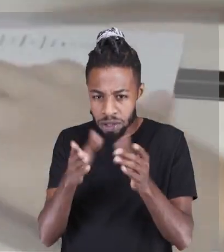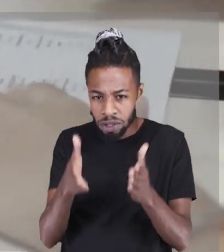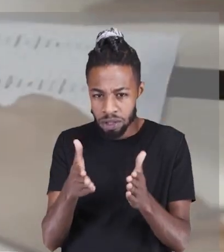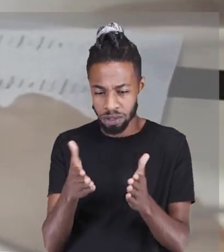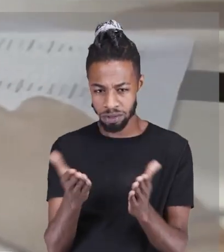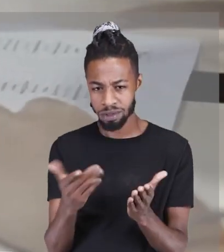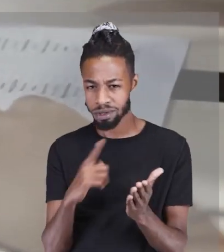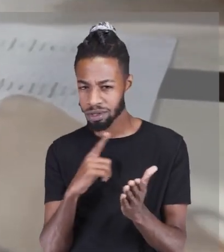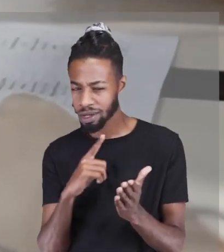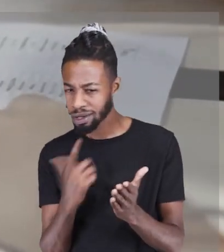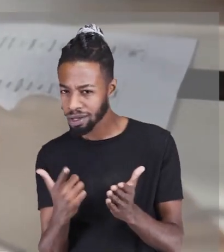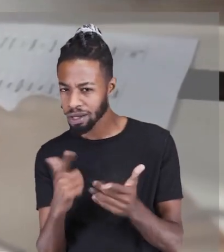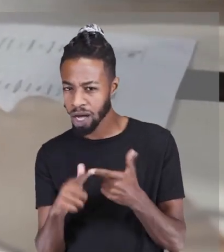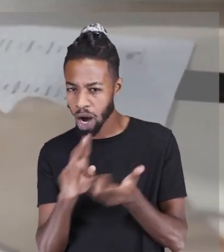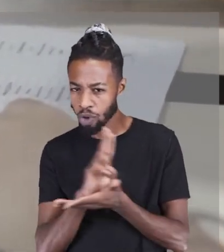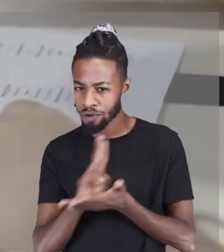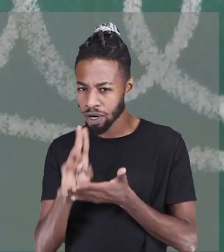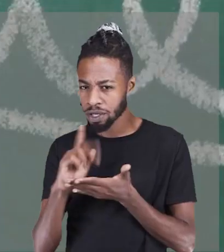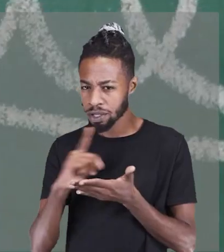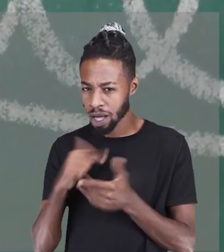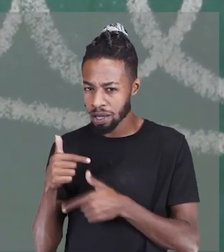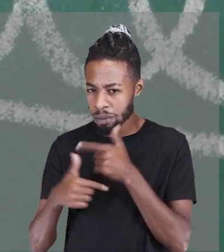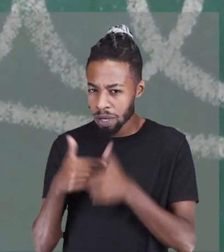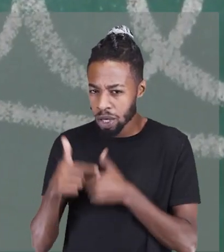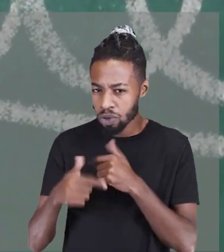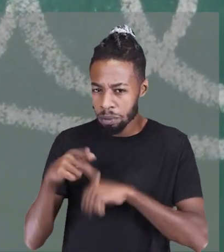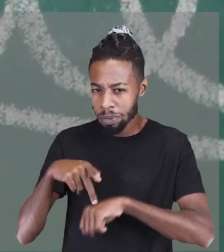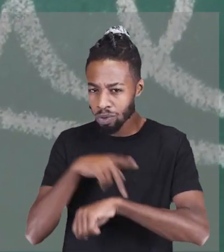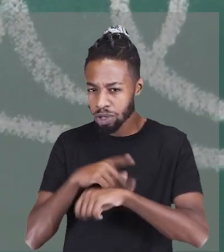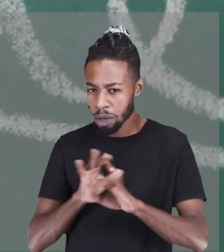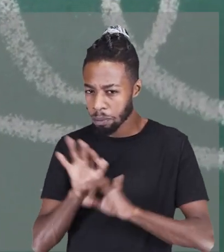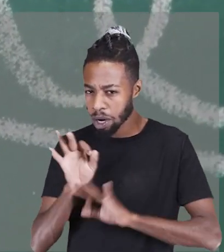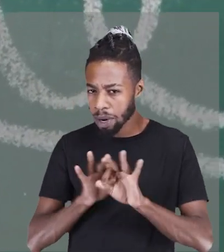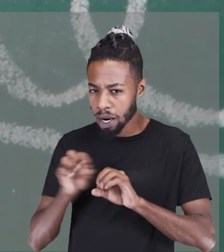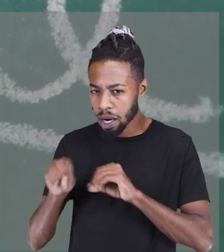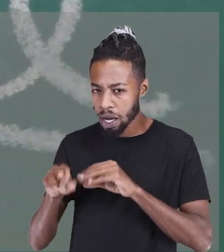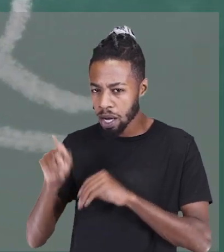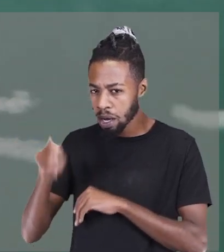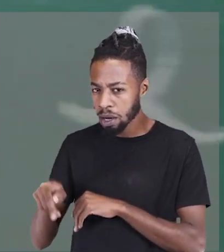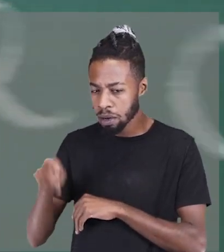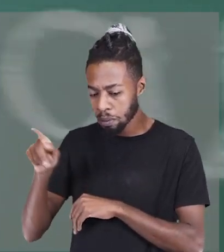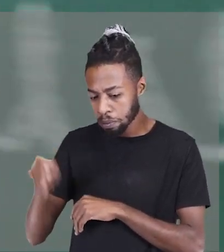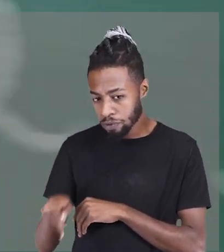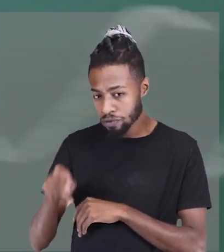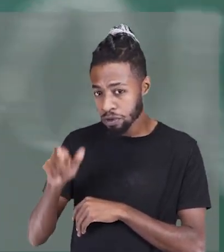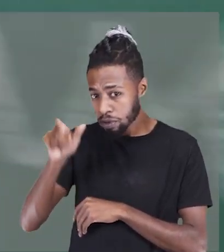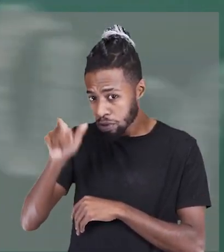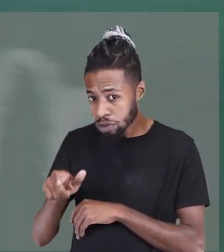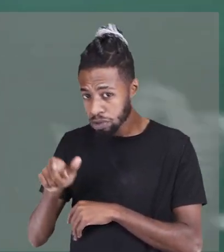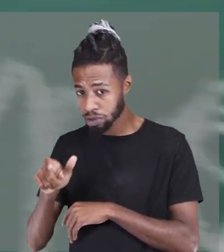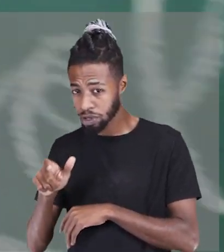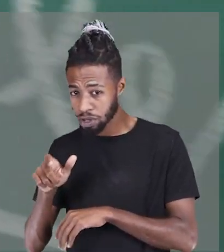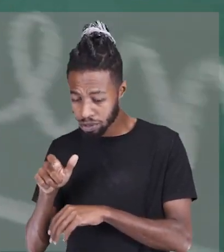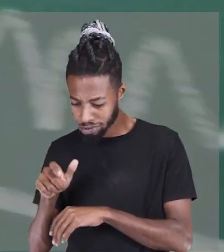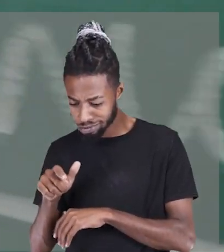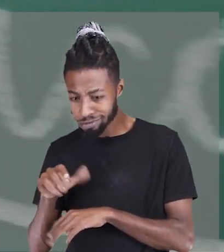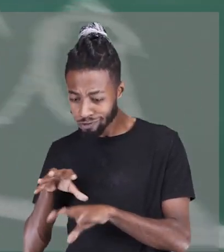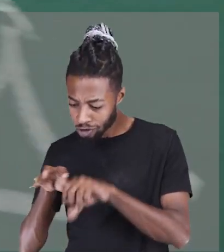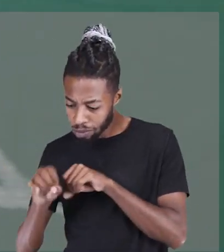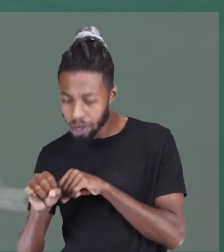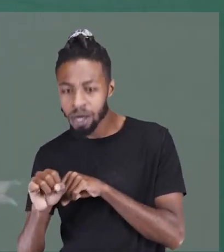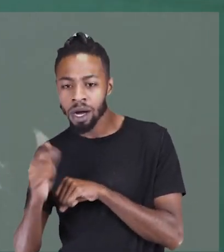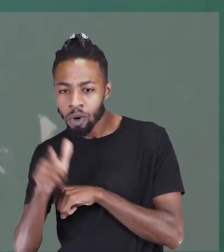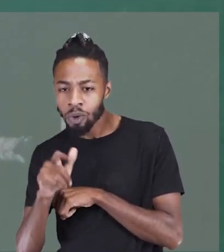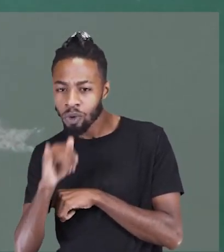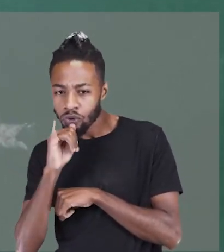pedagogia específica para essa etapa de ensino? As universidades estão trabalhando em pedagogias que preparem os professores para formar pessoas que